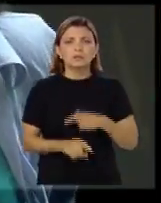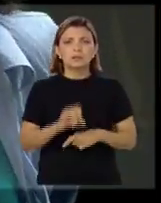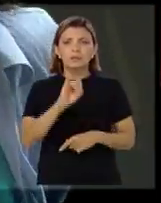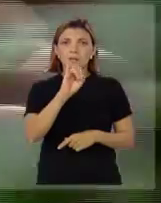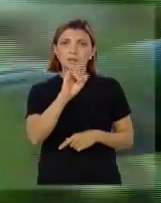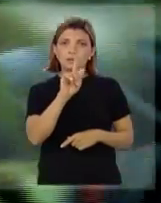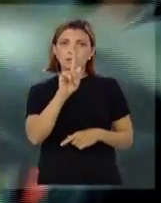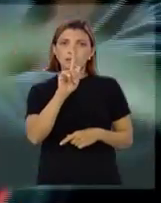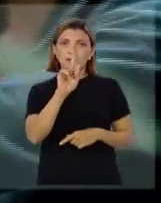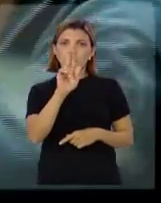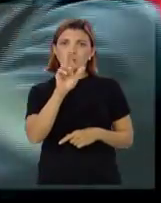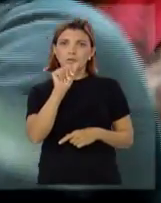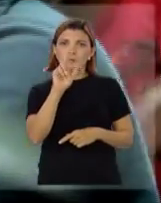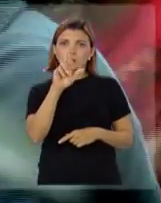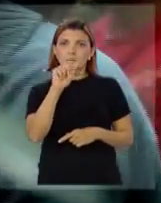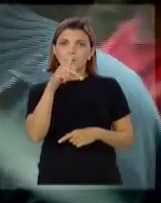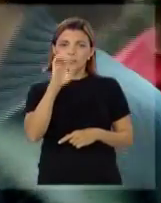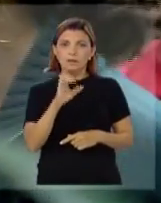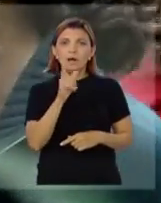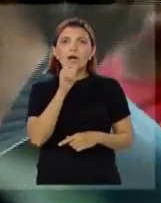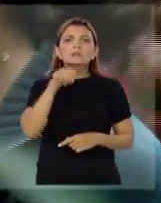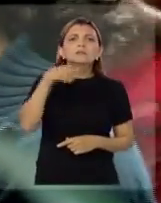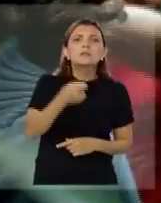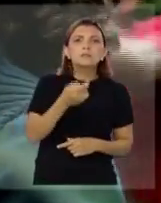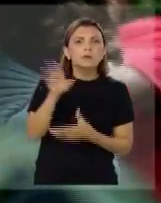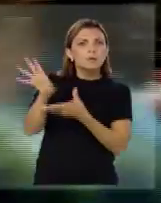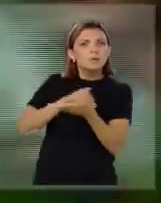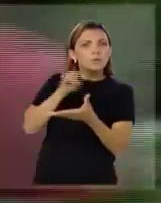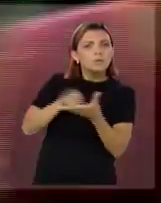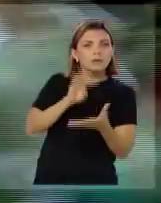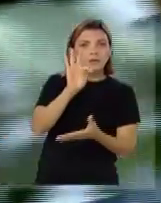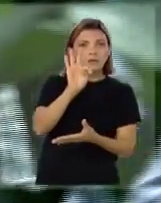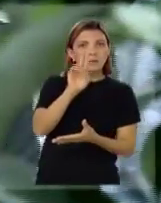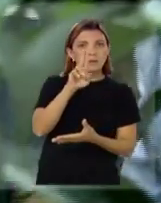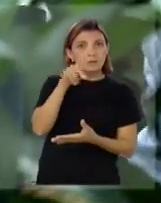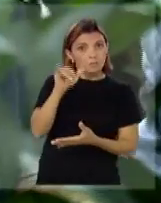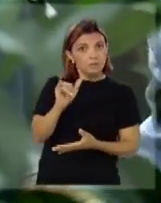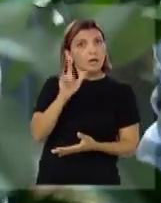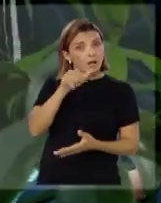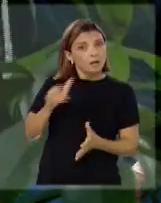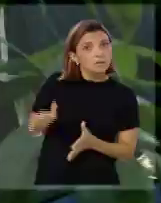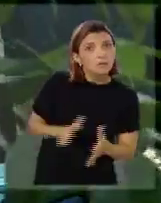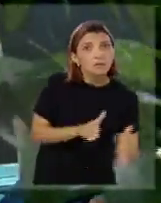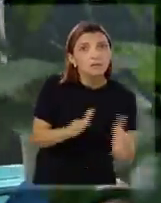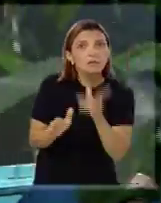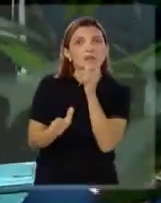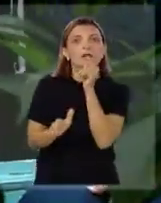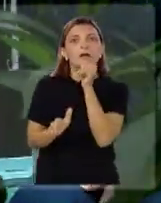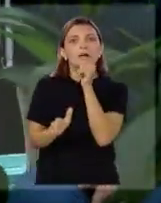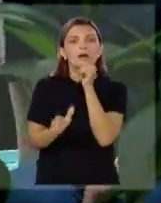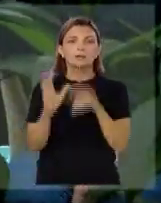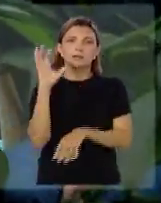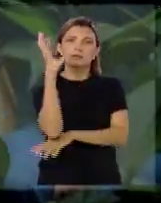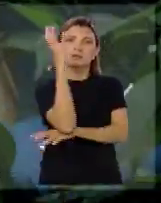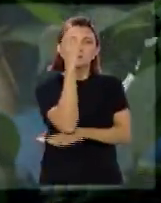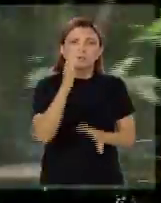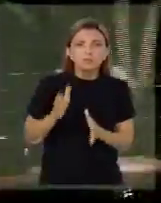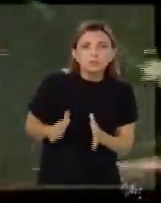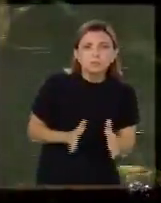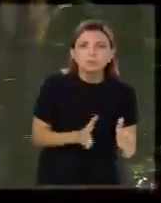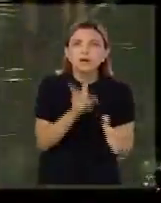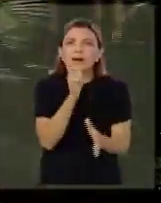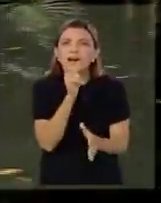é o igarapé? O igarapé eu sei, ele vem do tupi, significa caminho da água. Falou bonito, Tata. Os igarapés correm por dentro da